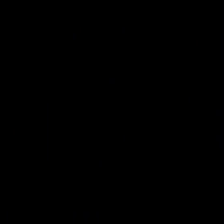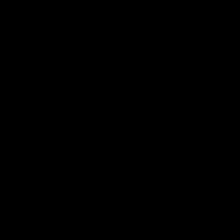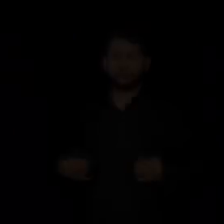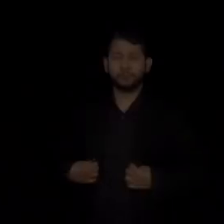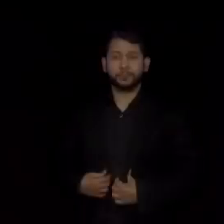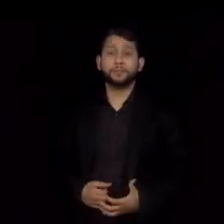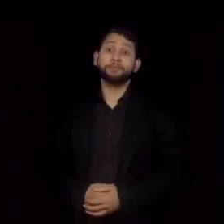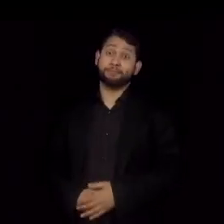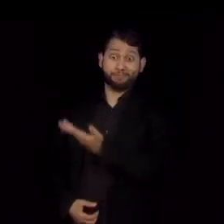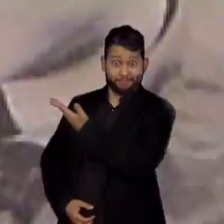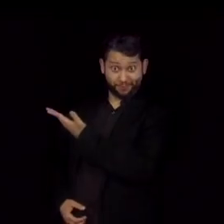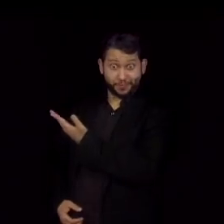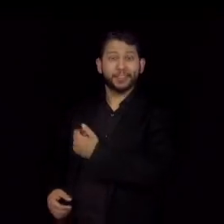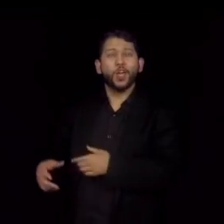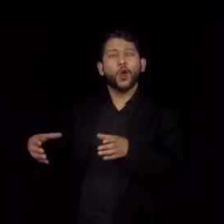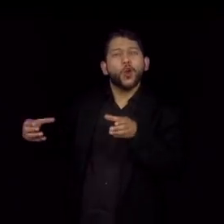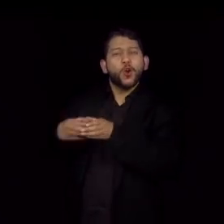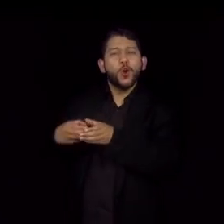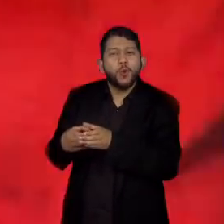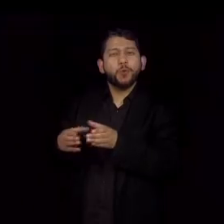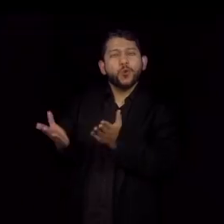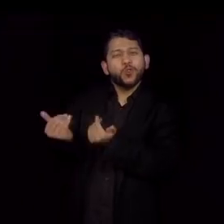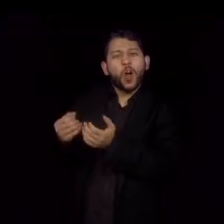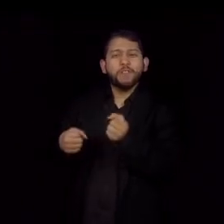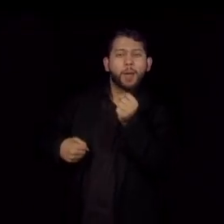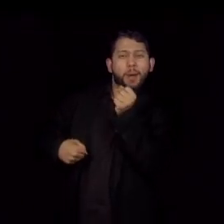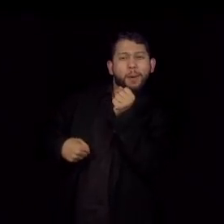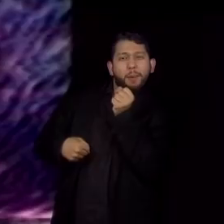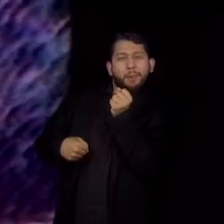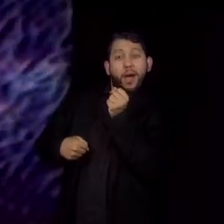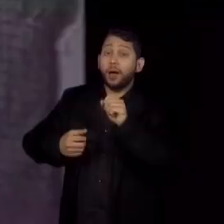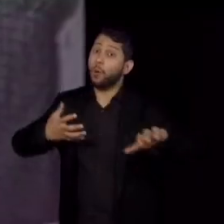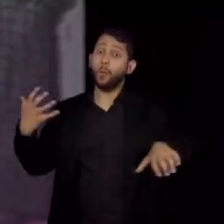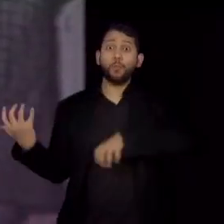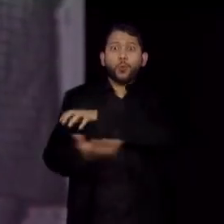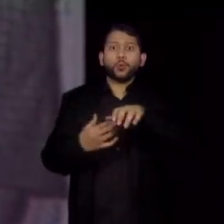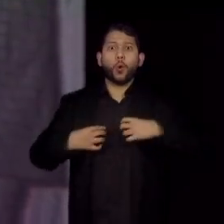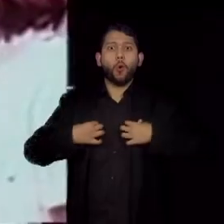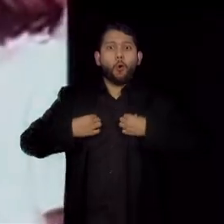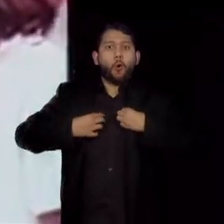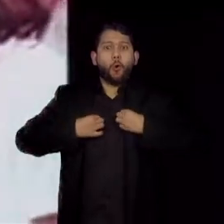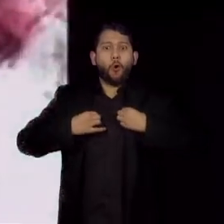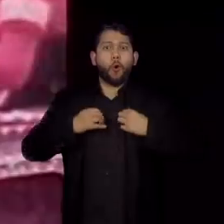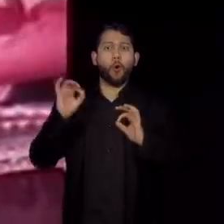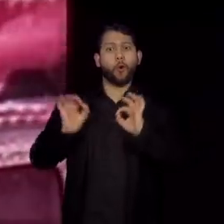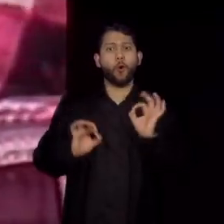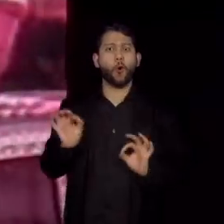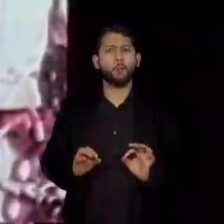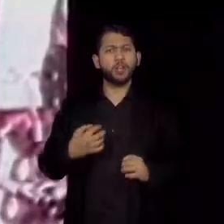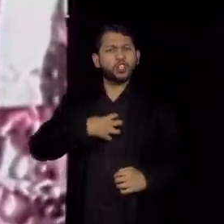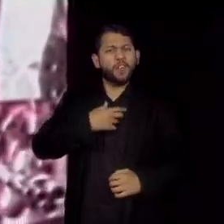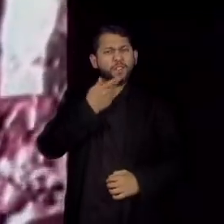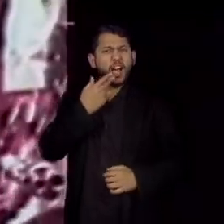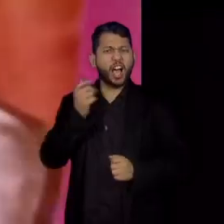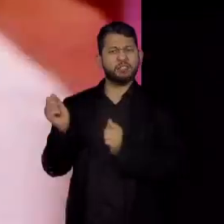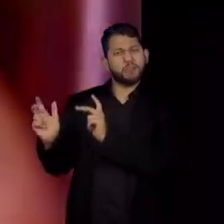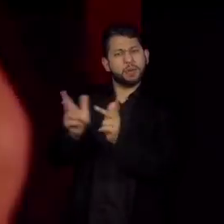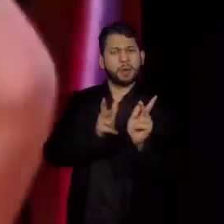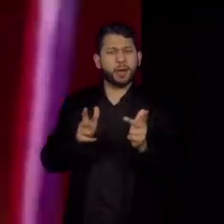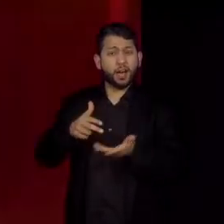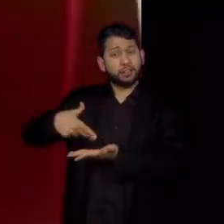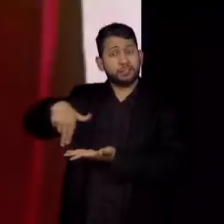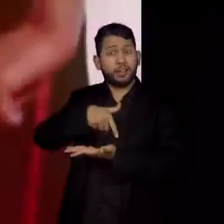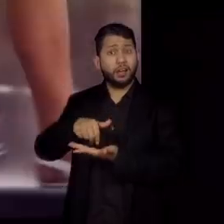A Jovem Guarda provocou uma verdadeira revolução no gestual, nas gírias, nas danças, enfim,